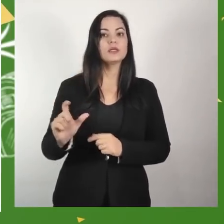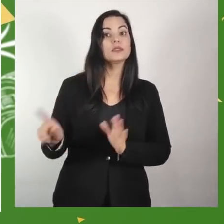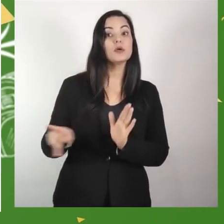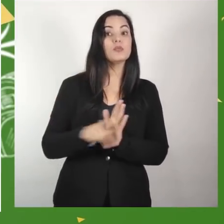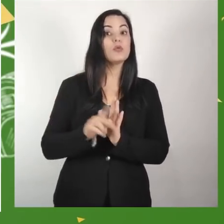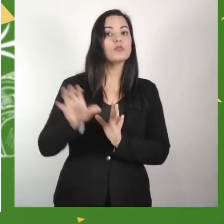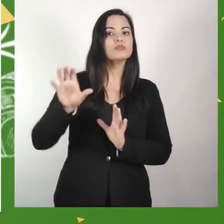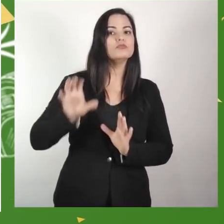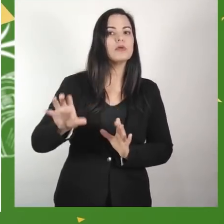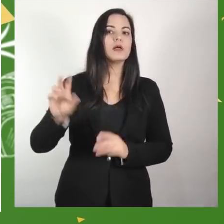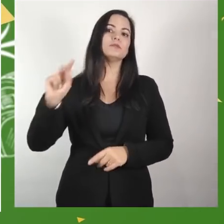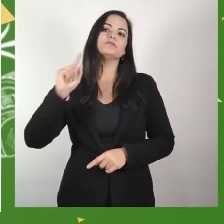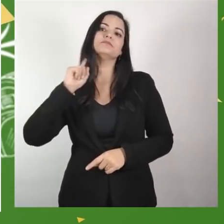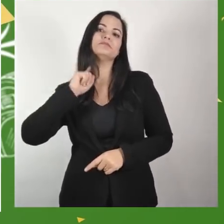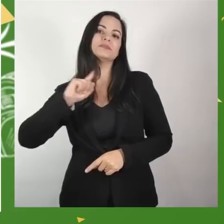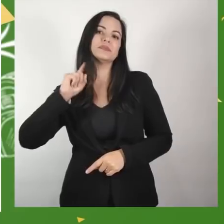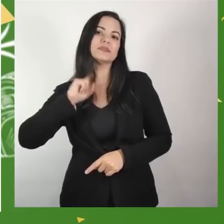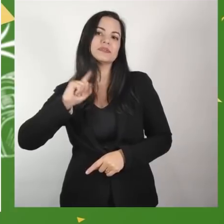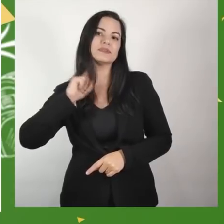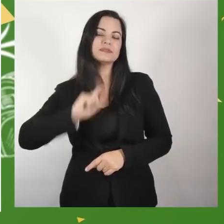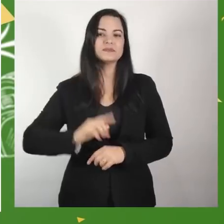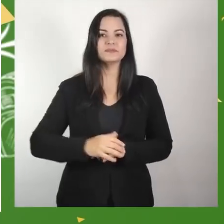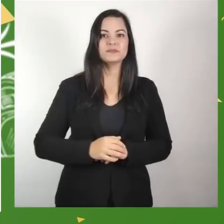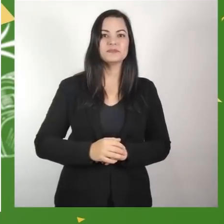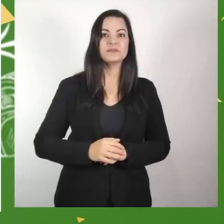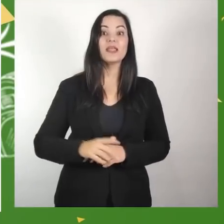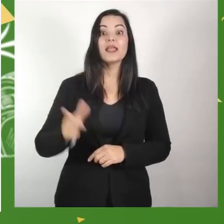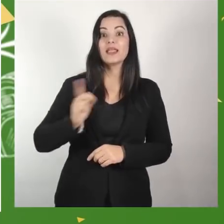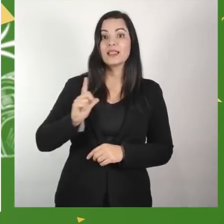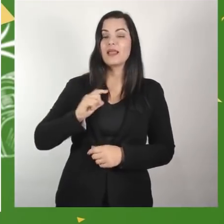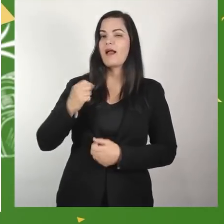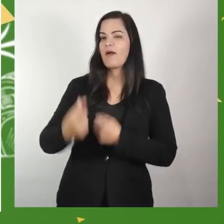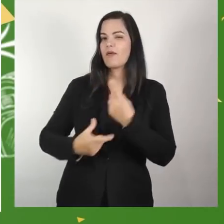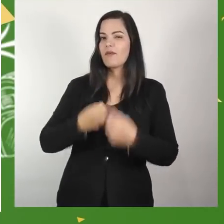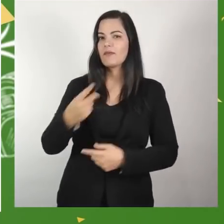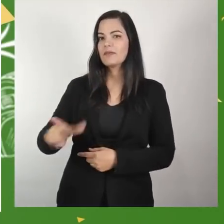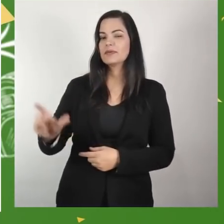outras típicas de Minas Gerais.